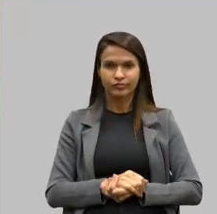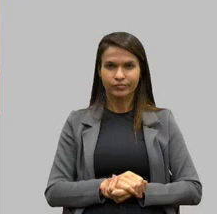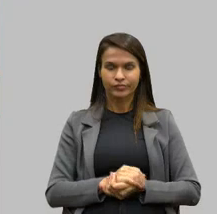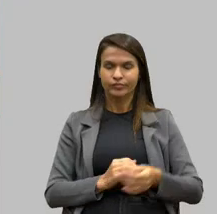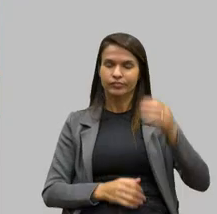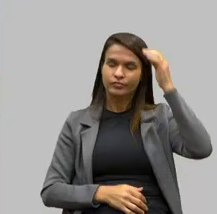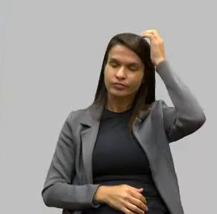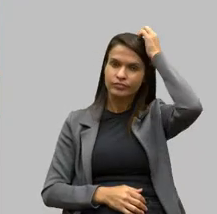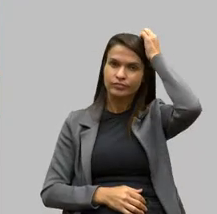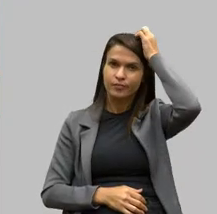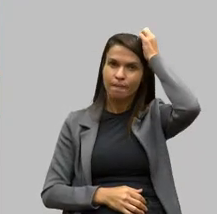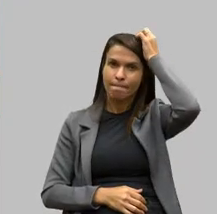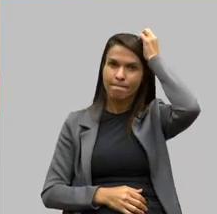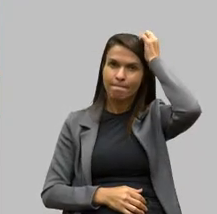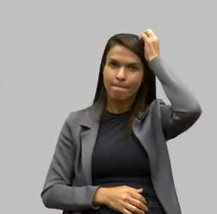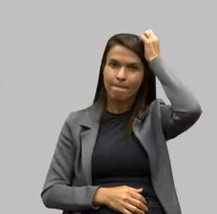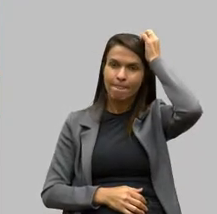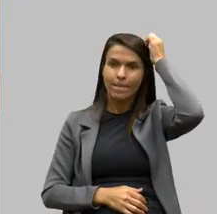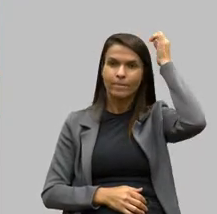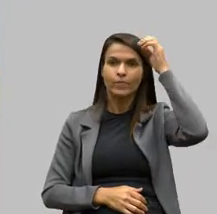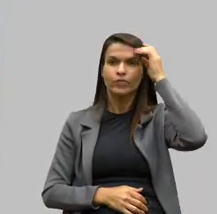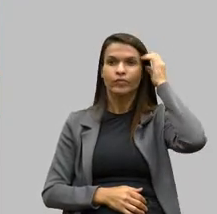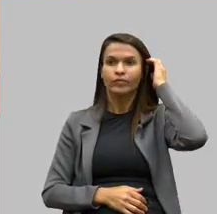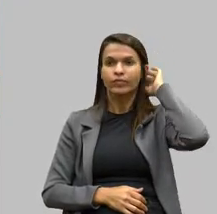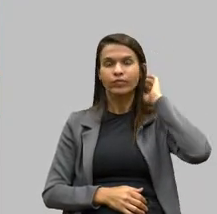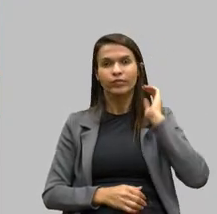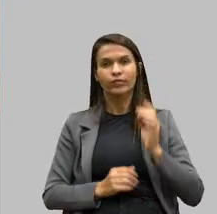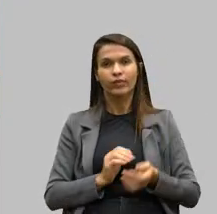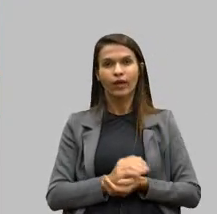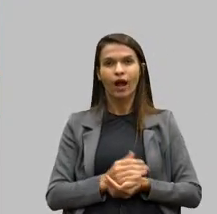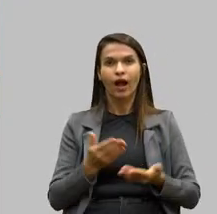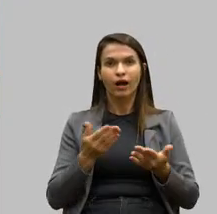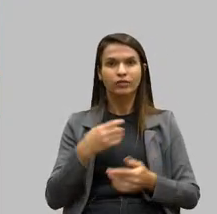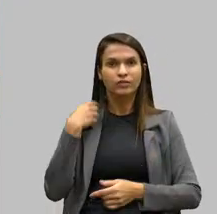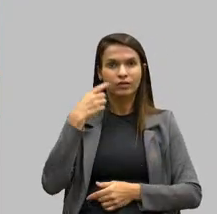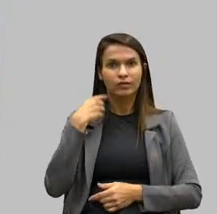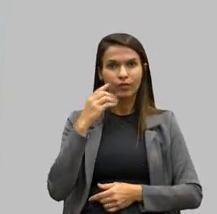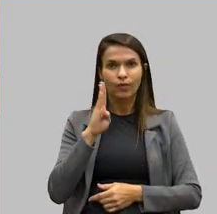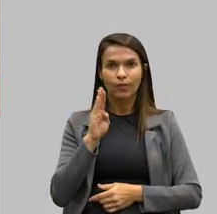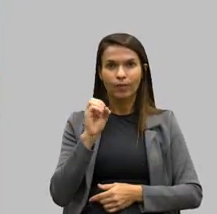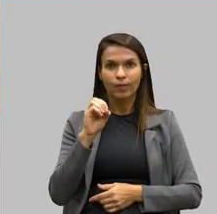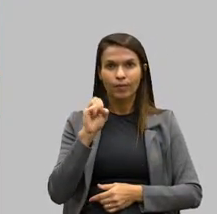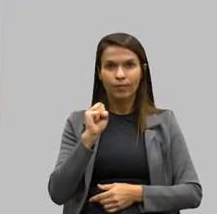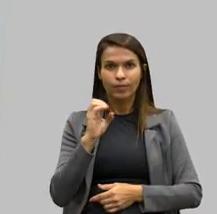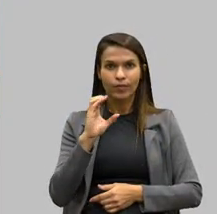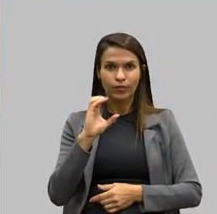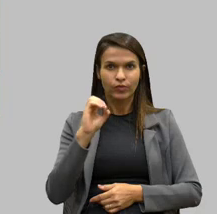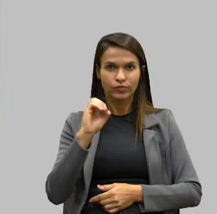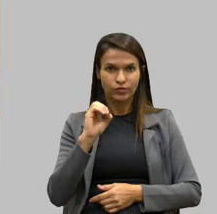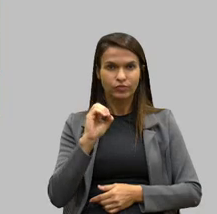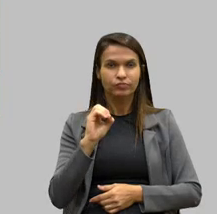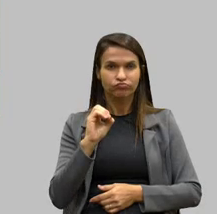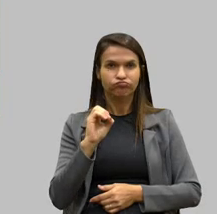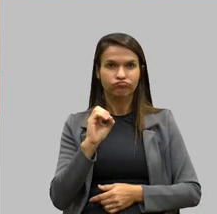Tem réplica. Com a palavra o deputado Bosco para os questionamentos ao secretário.